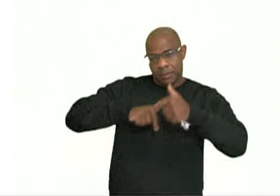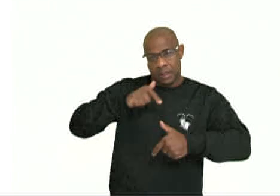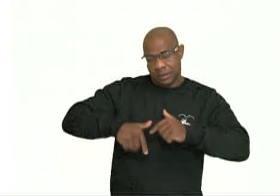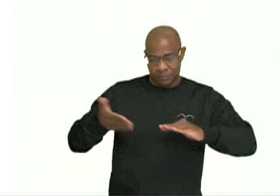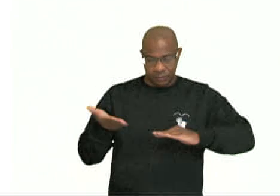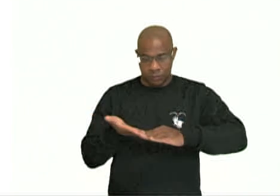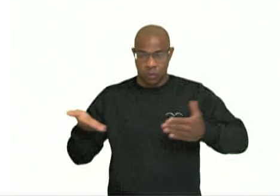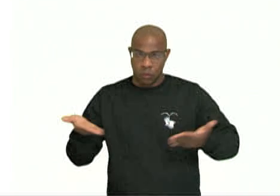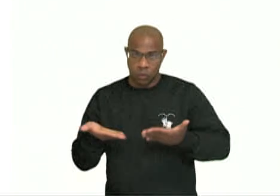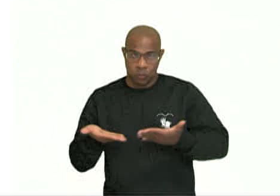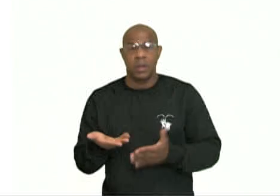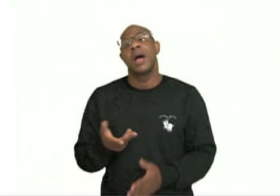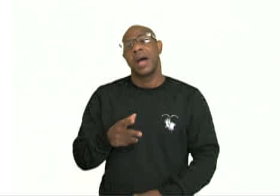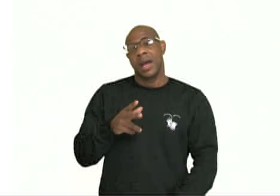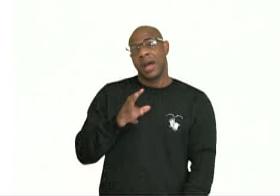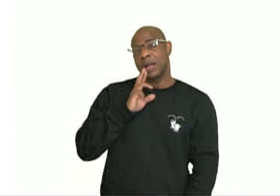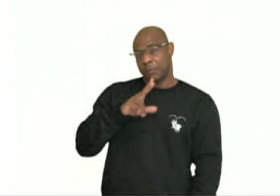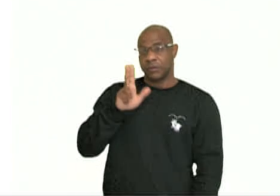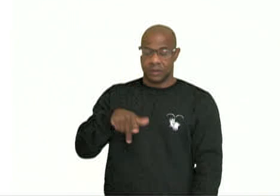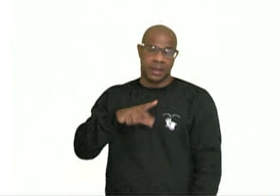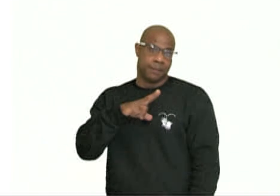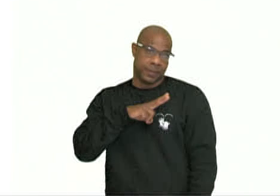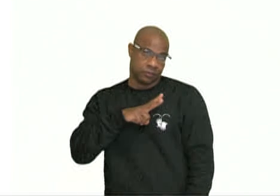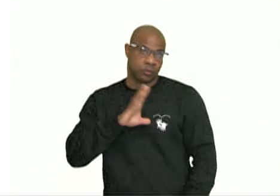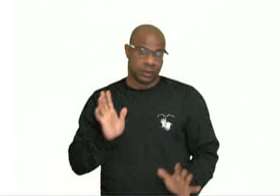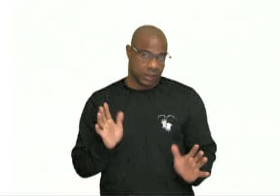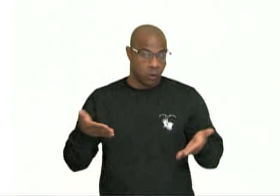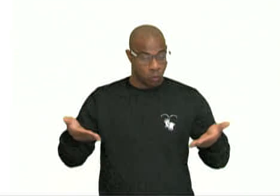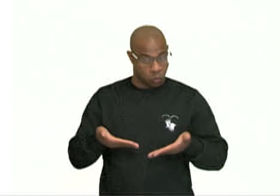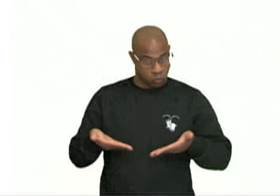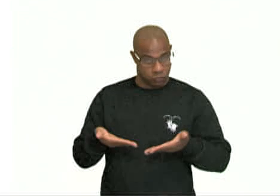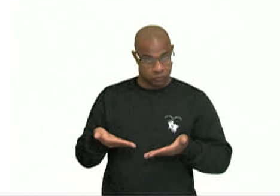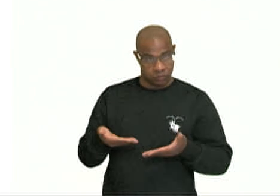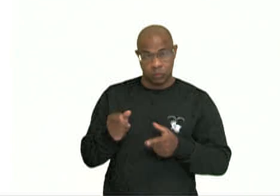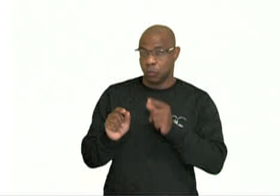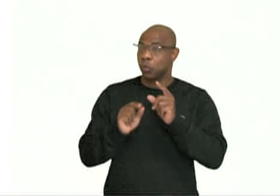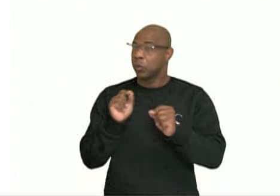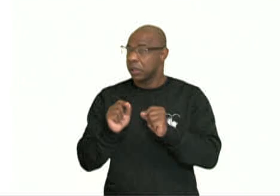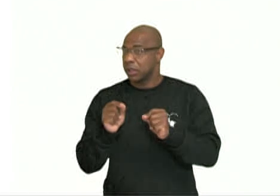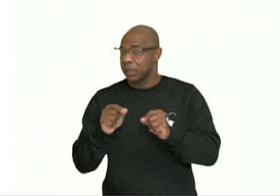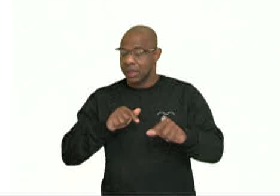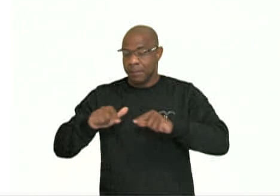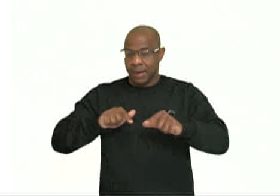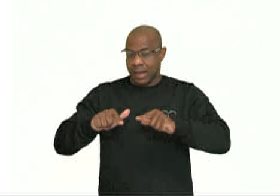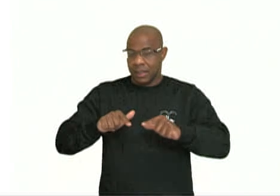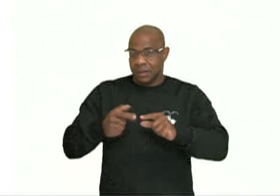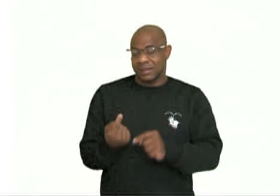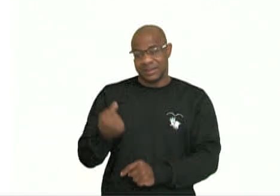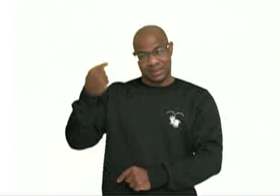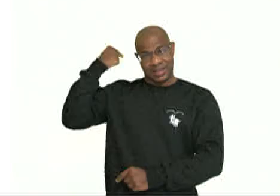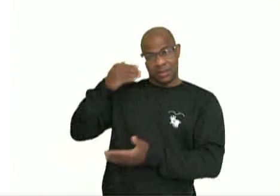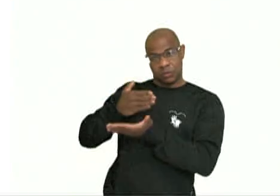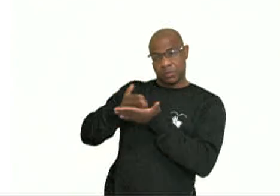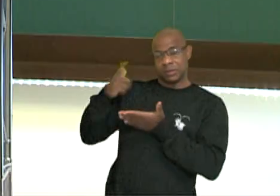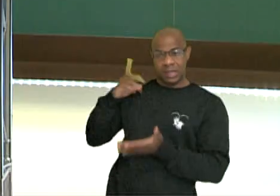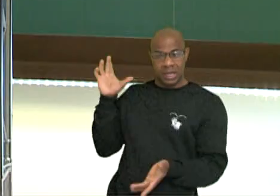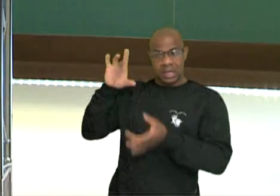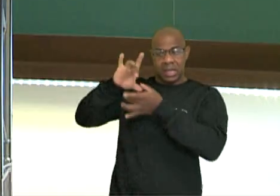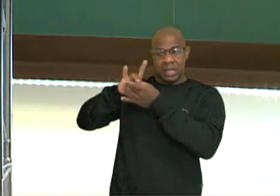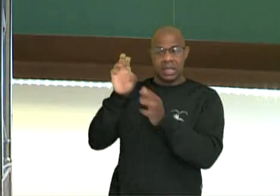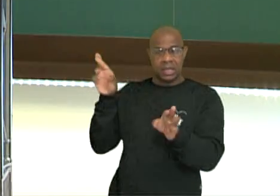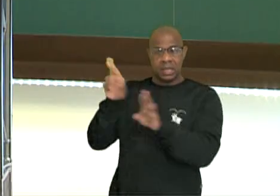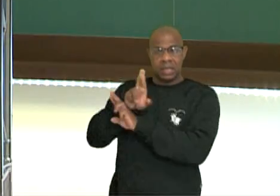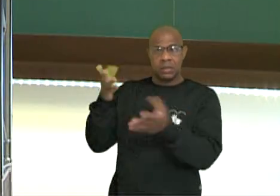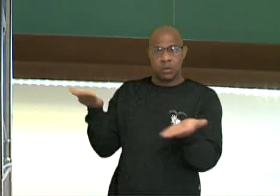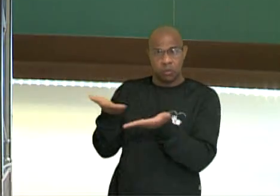a resposta é pessoal. Então, vocês, não sei o que vocês pensaram aí, será que esse trabalho lá no comecinho ainda está relacionado às formas de